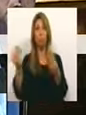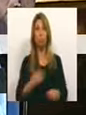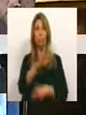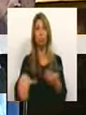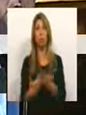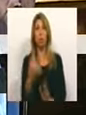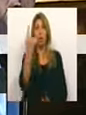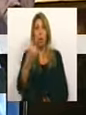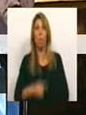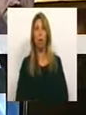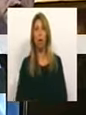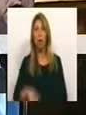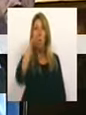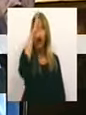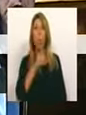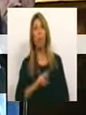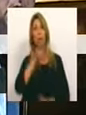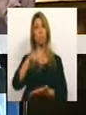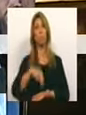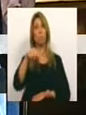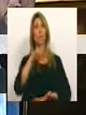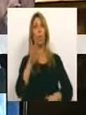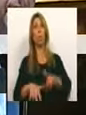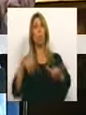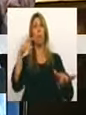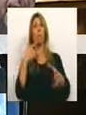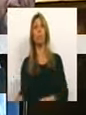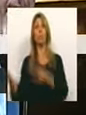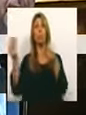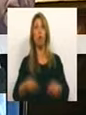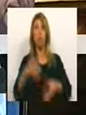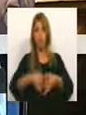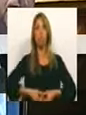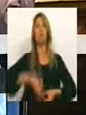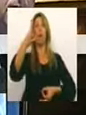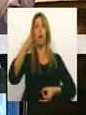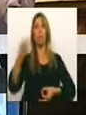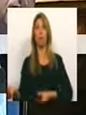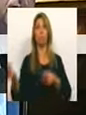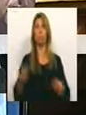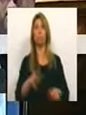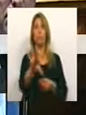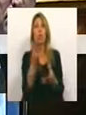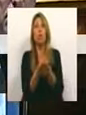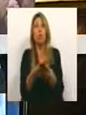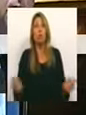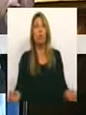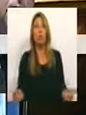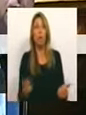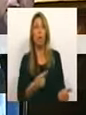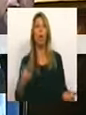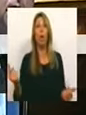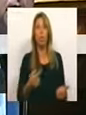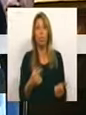que o Governo chegasse ao Parlamento e apresentasse finalmente uma solução para todas